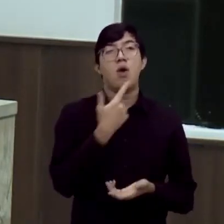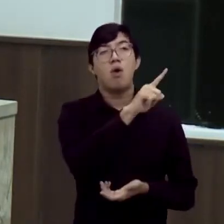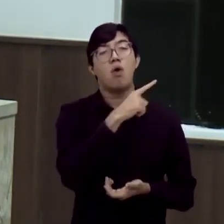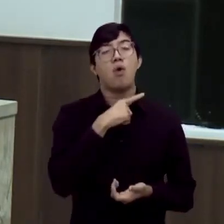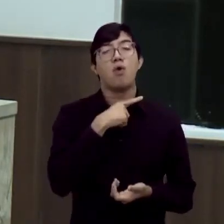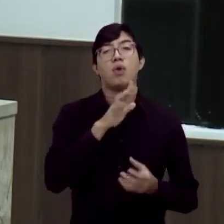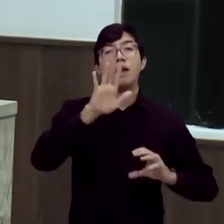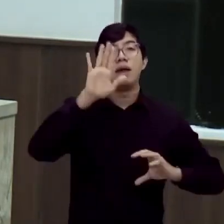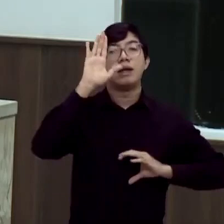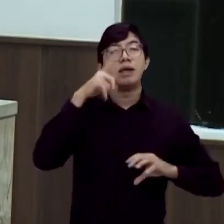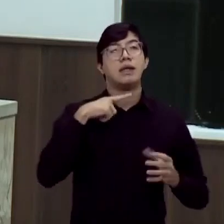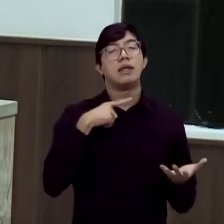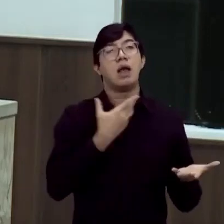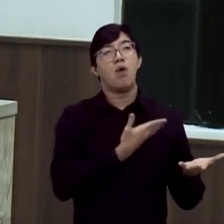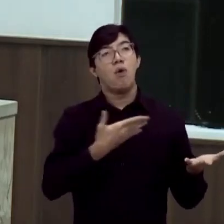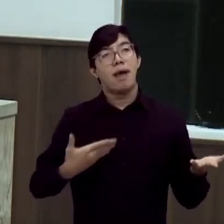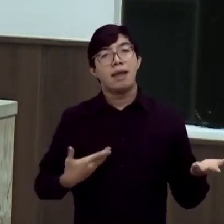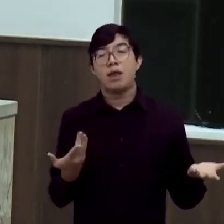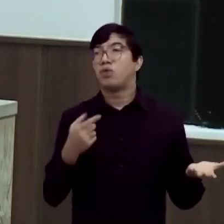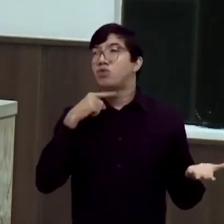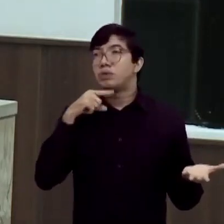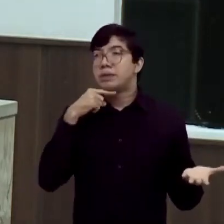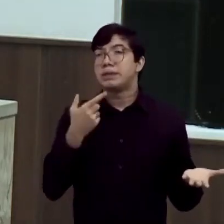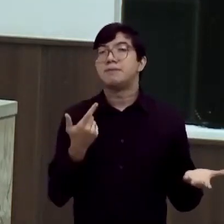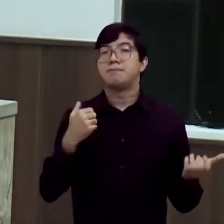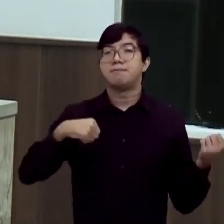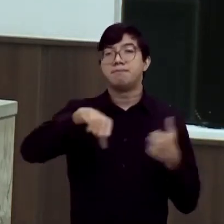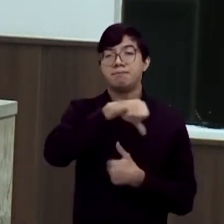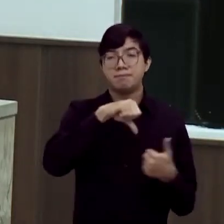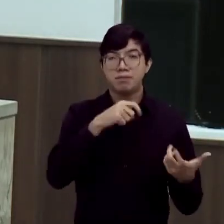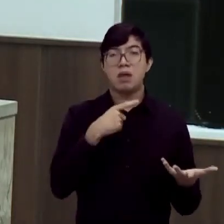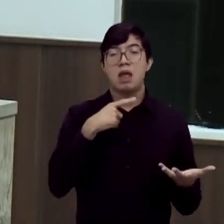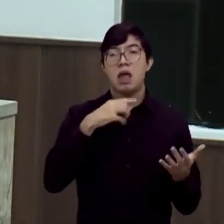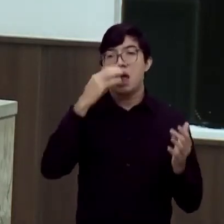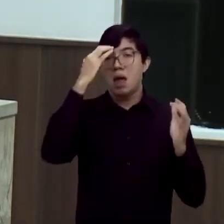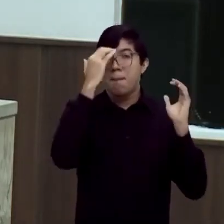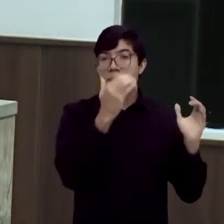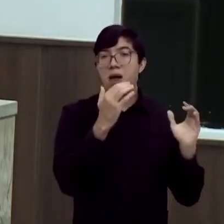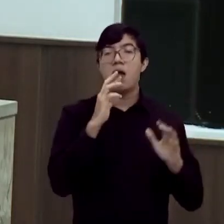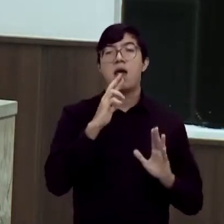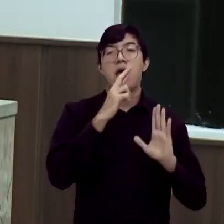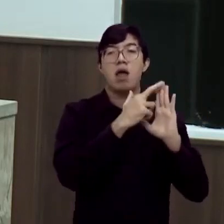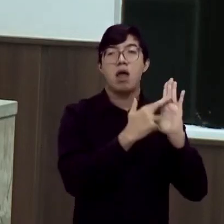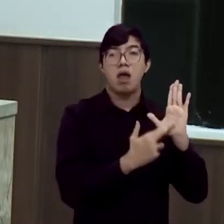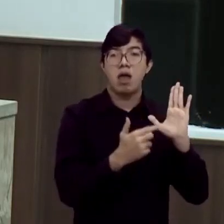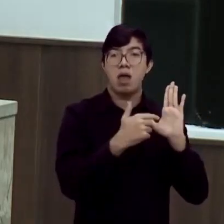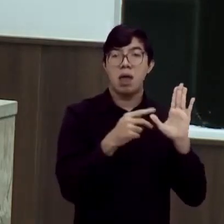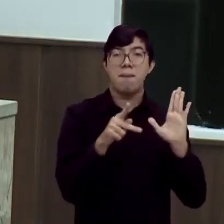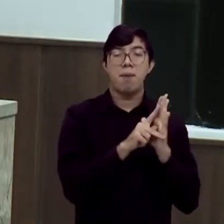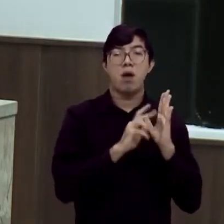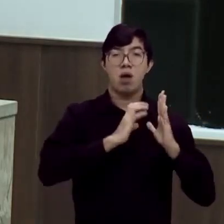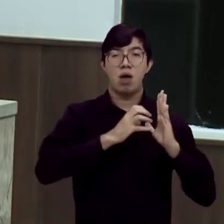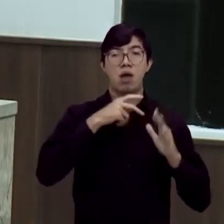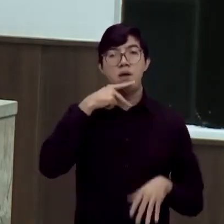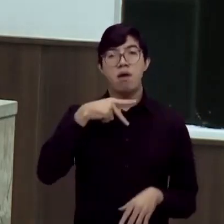governador seguiram a direção, seguiram o resultado do diretório. Que partido é esse que hoje